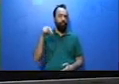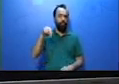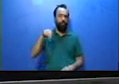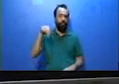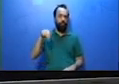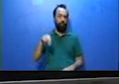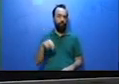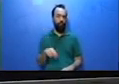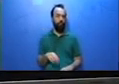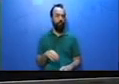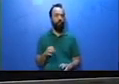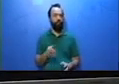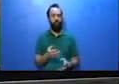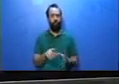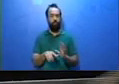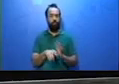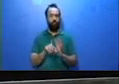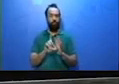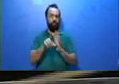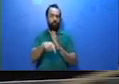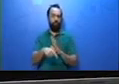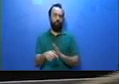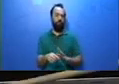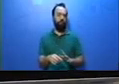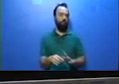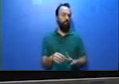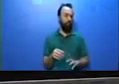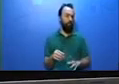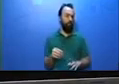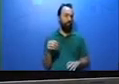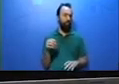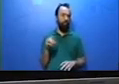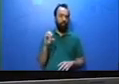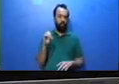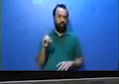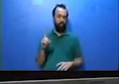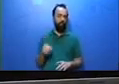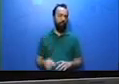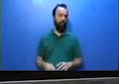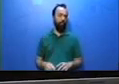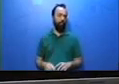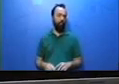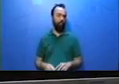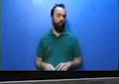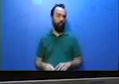N, não tem nem P e nem B. P do pato, B da bola.